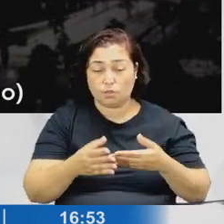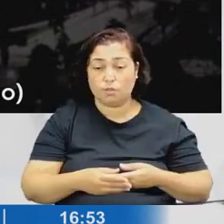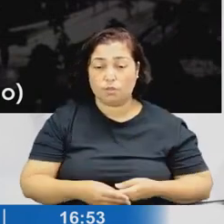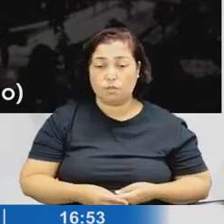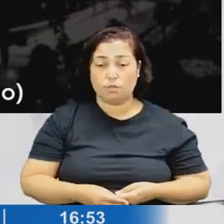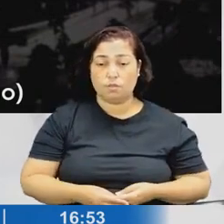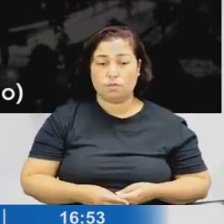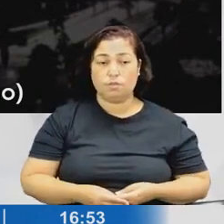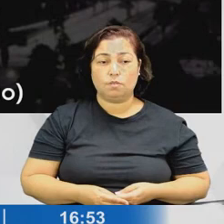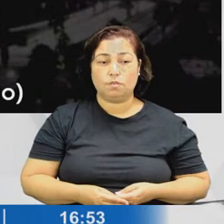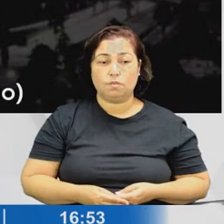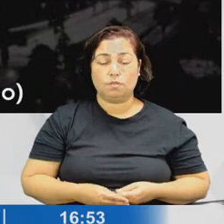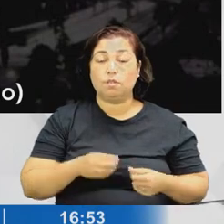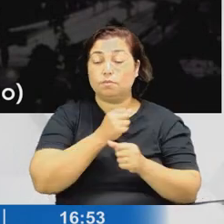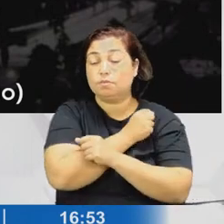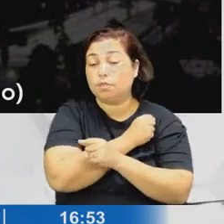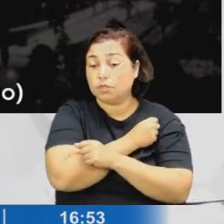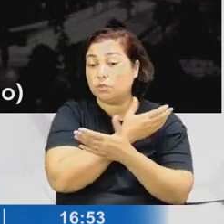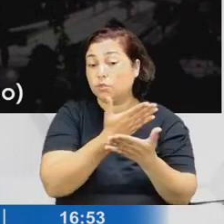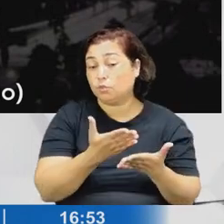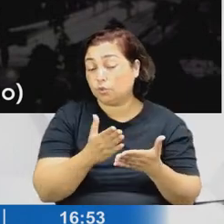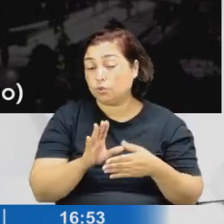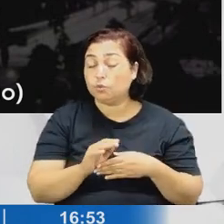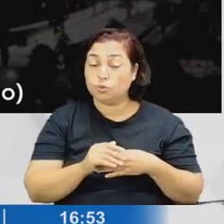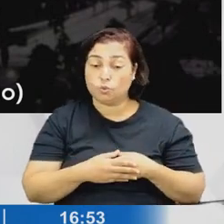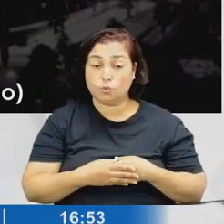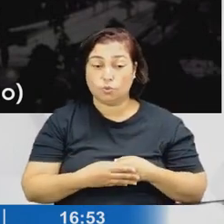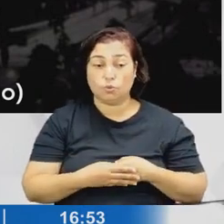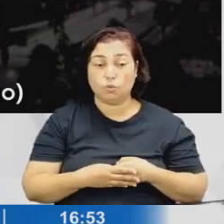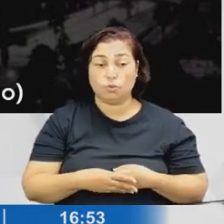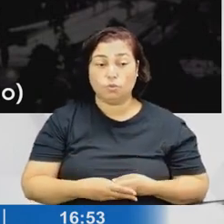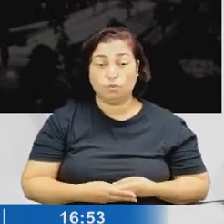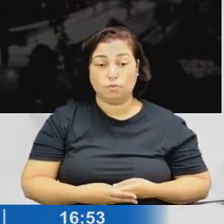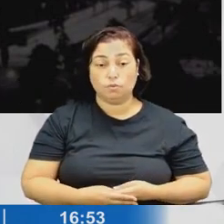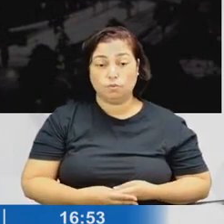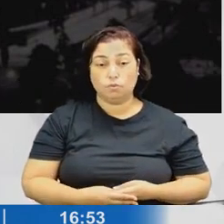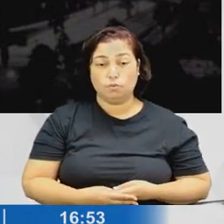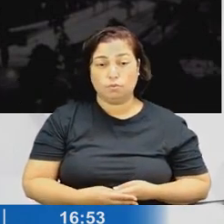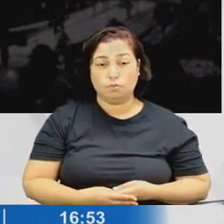de padrão pega foto abraçada ou dando um consolo para alguém alguma coisa assim